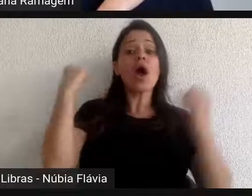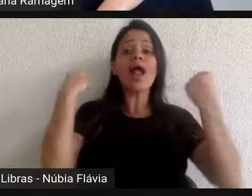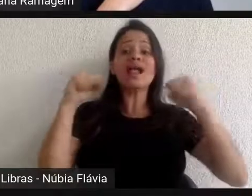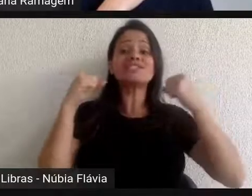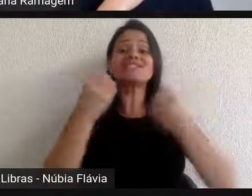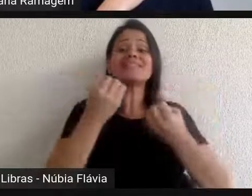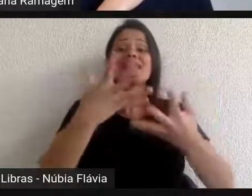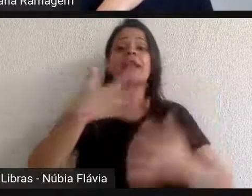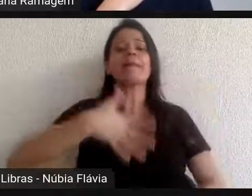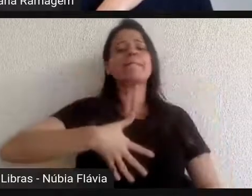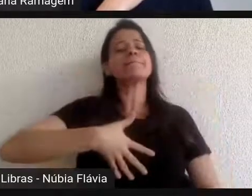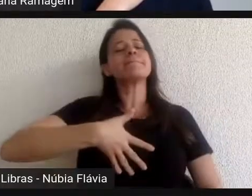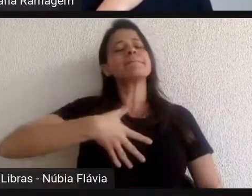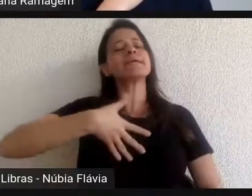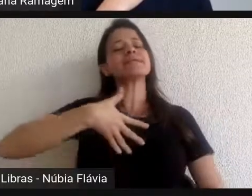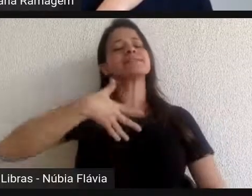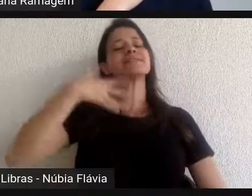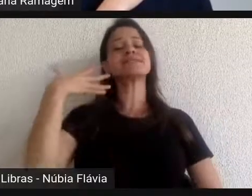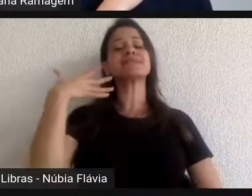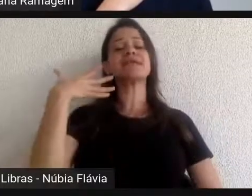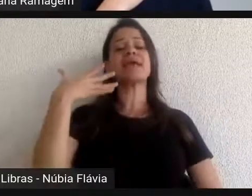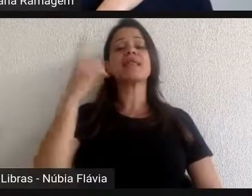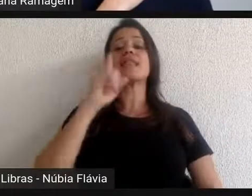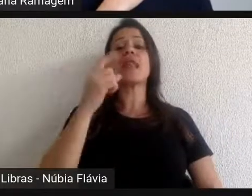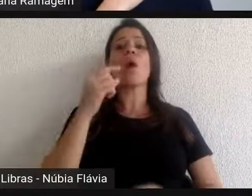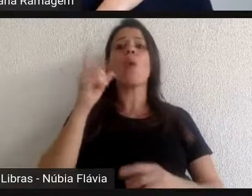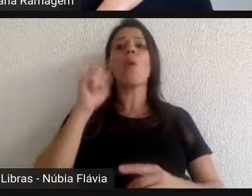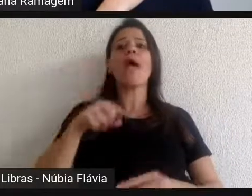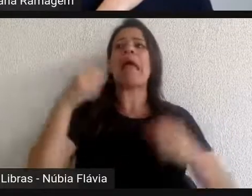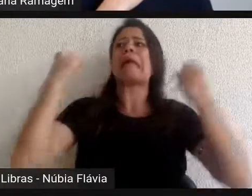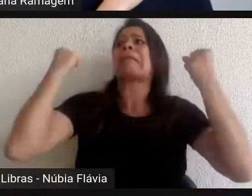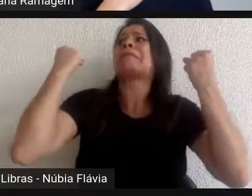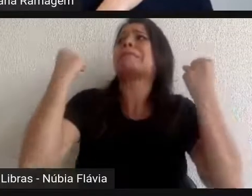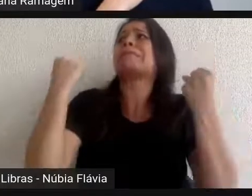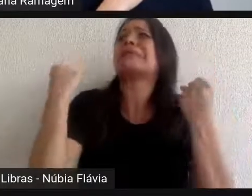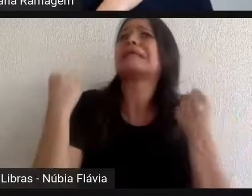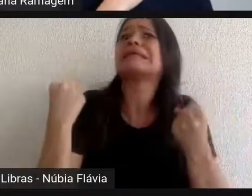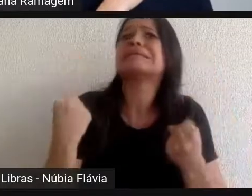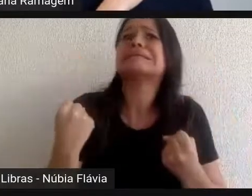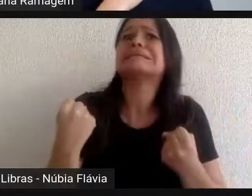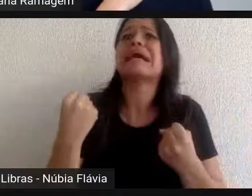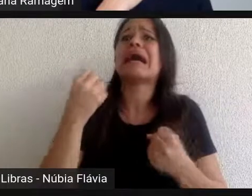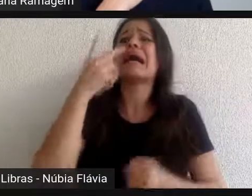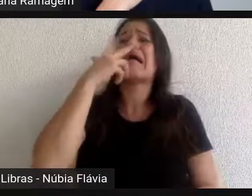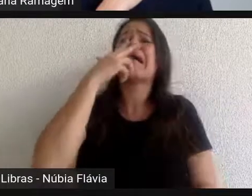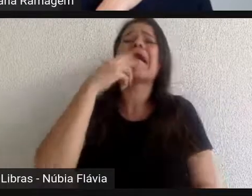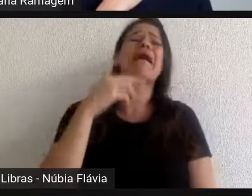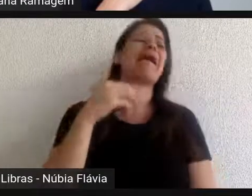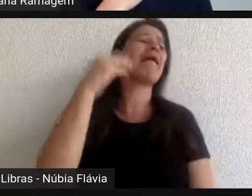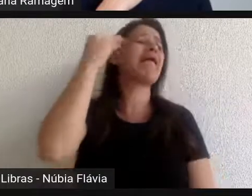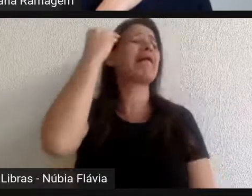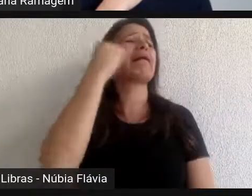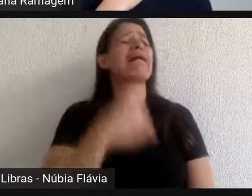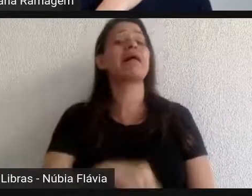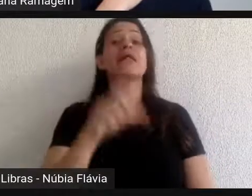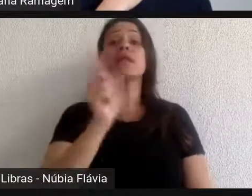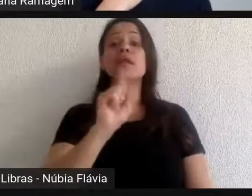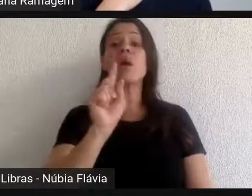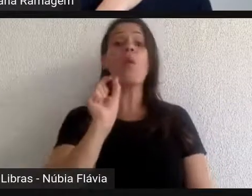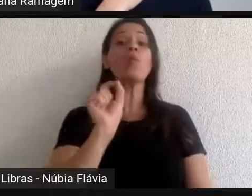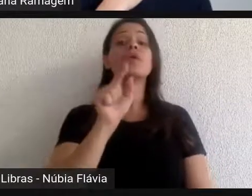praticar sem muito esforço. Tenha sempre na mente que você precisa